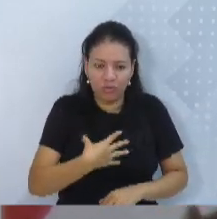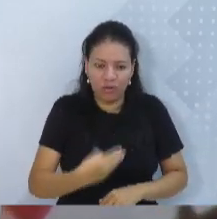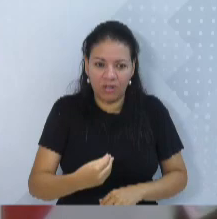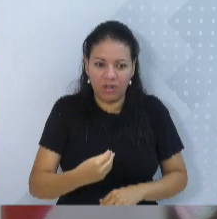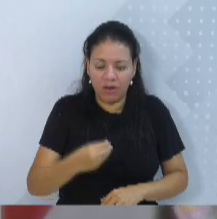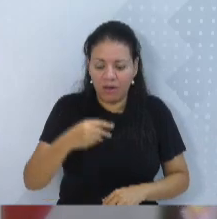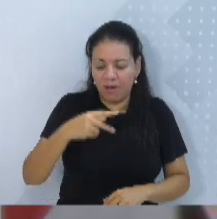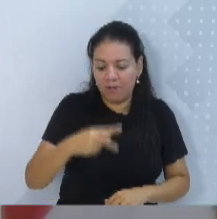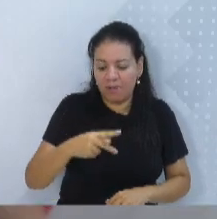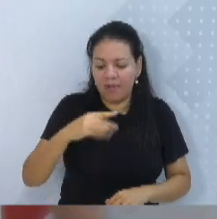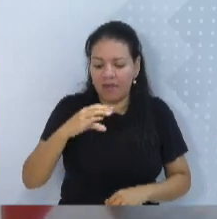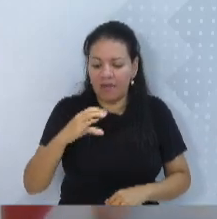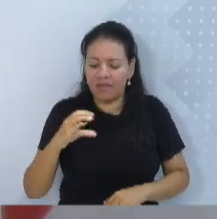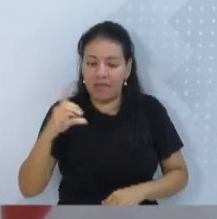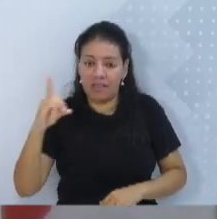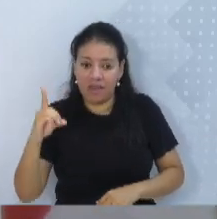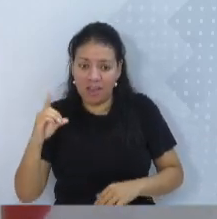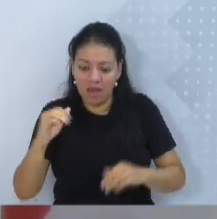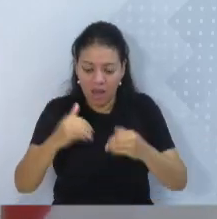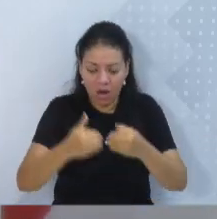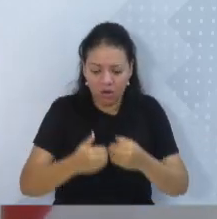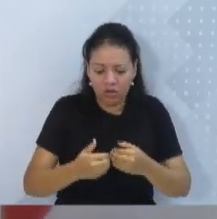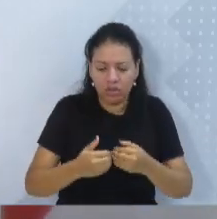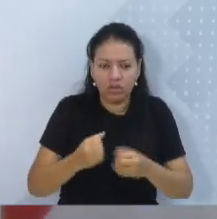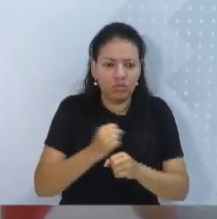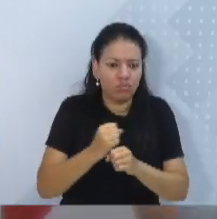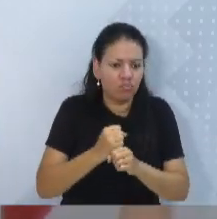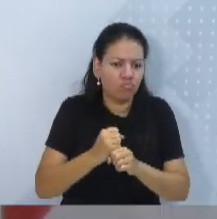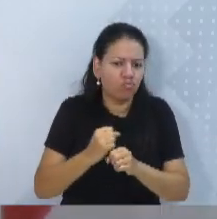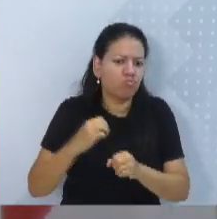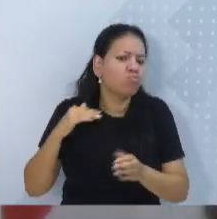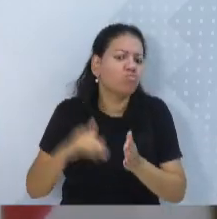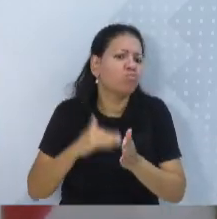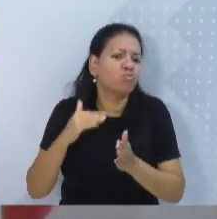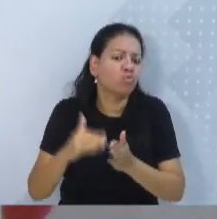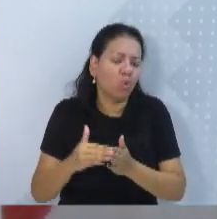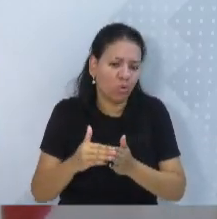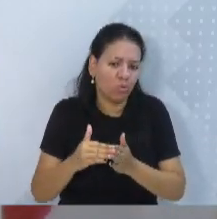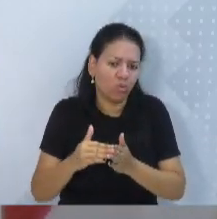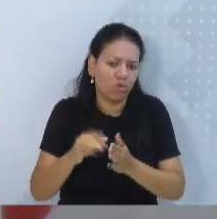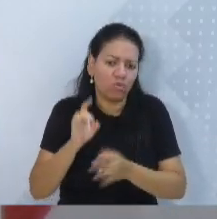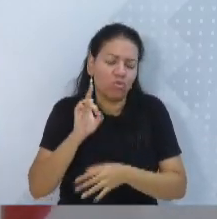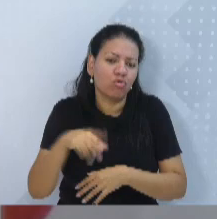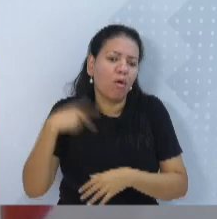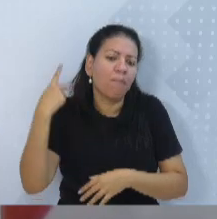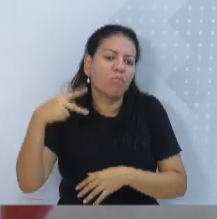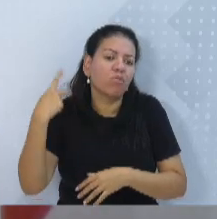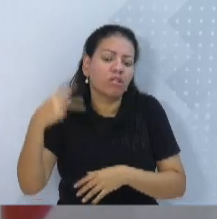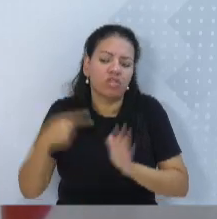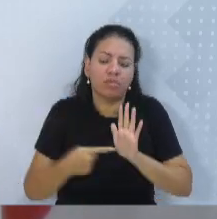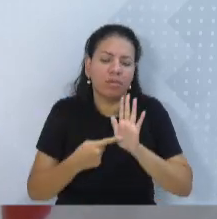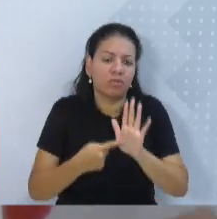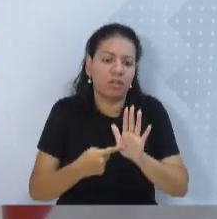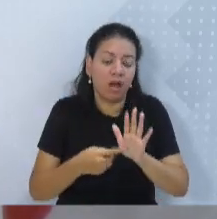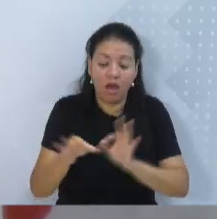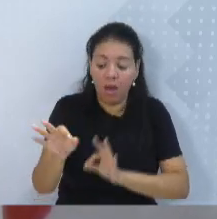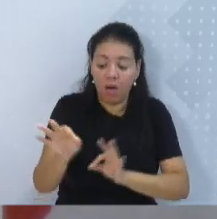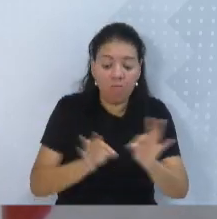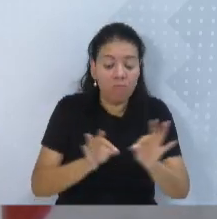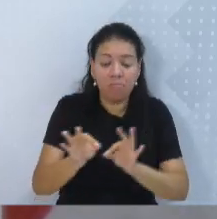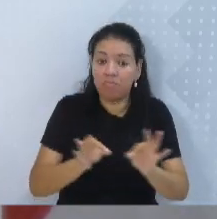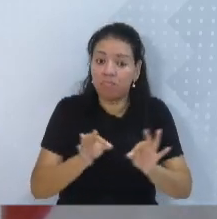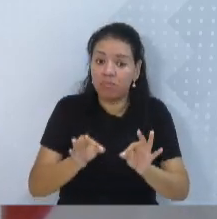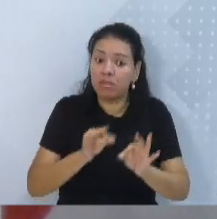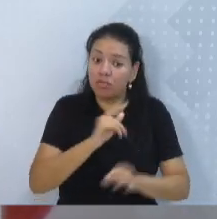percebês e são autistas o ano inteiro então isso não pode ser uma bandeira política isso tem que ser um plano de governo como